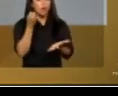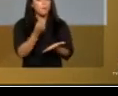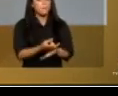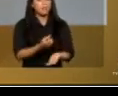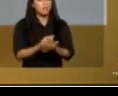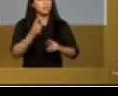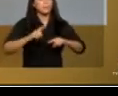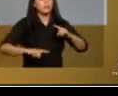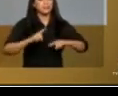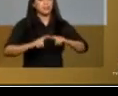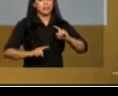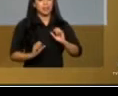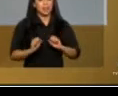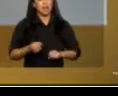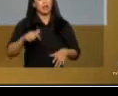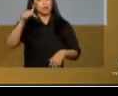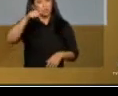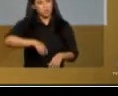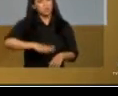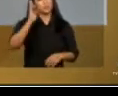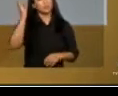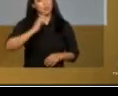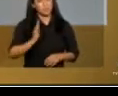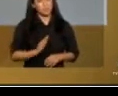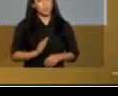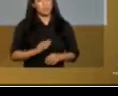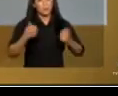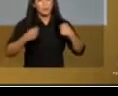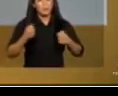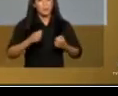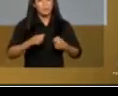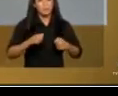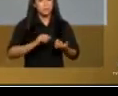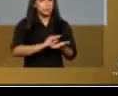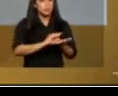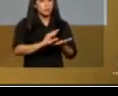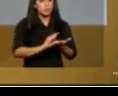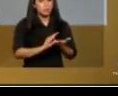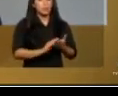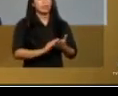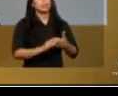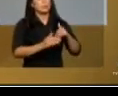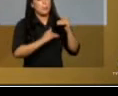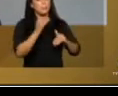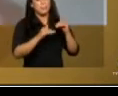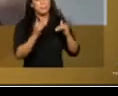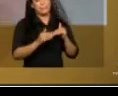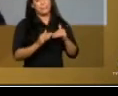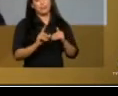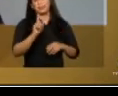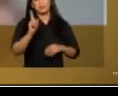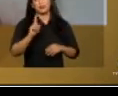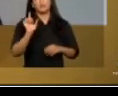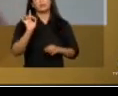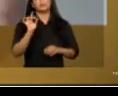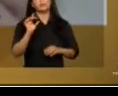com determinado índice de nacionalização. Precisamos de investimento produtivo e não de mera